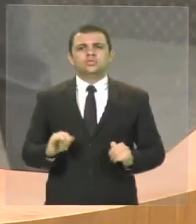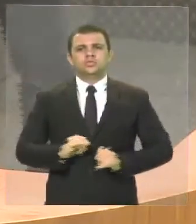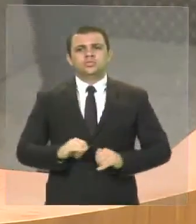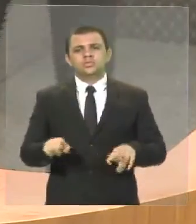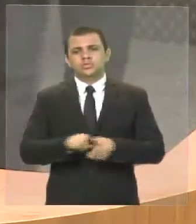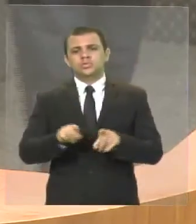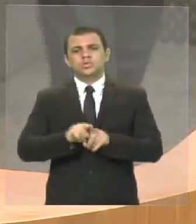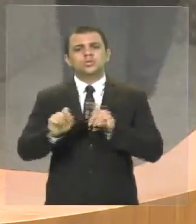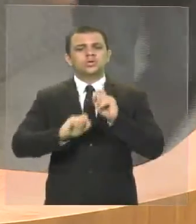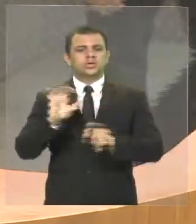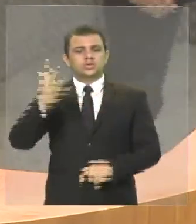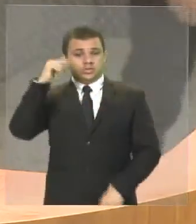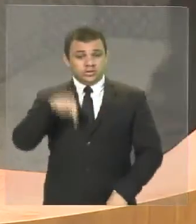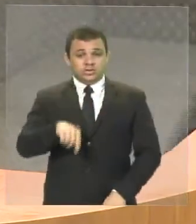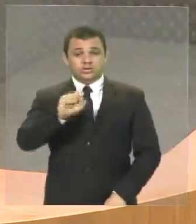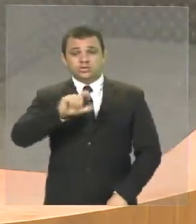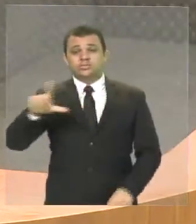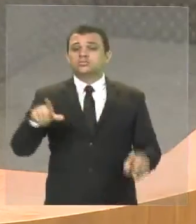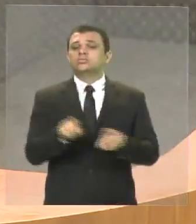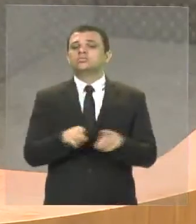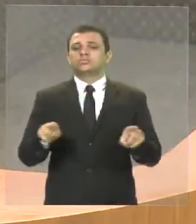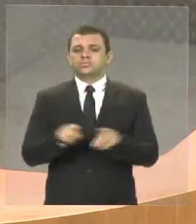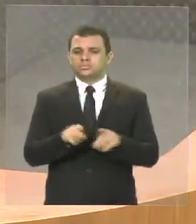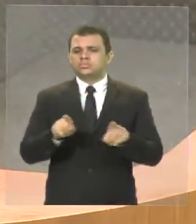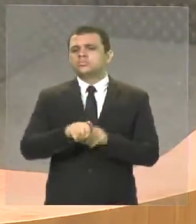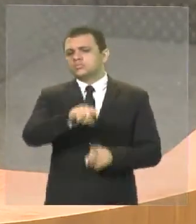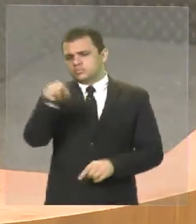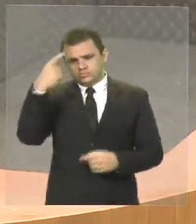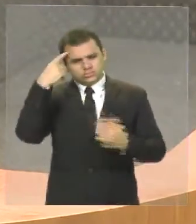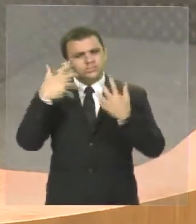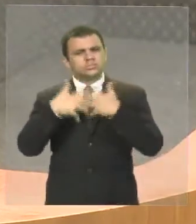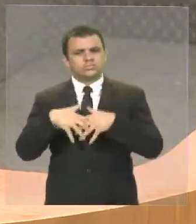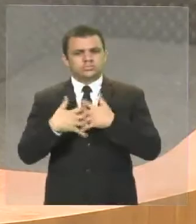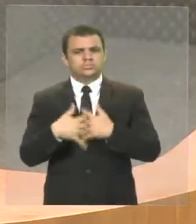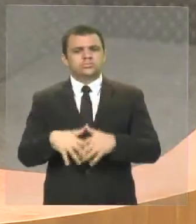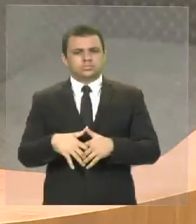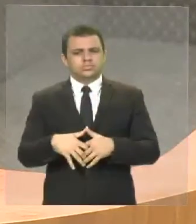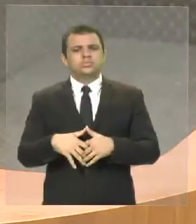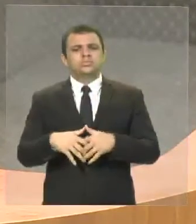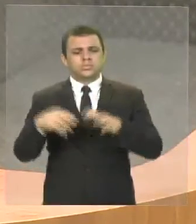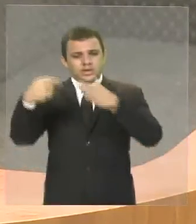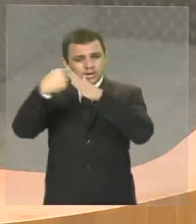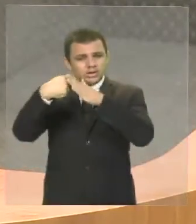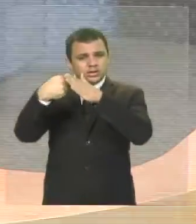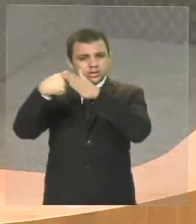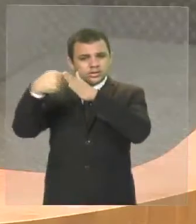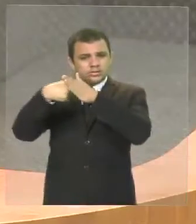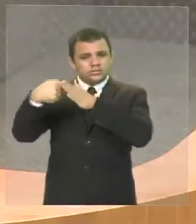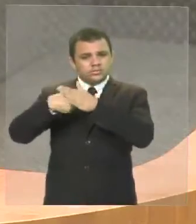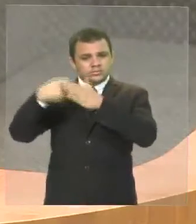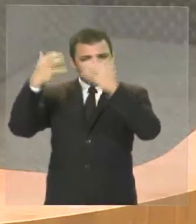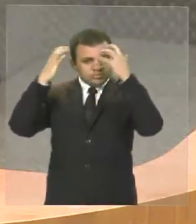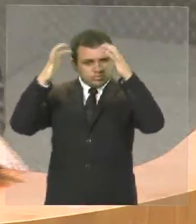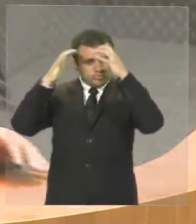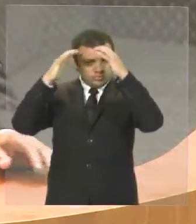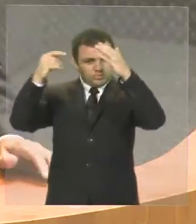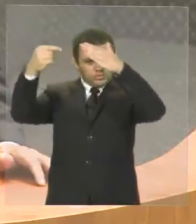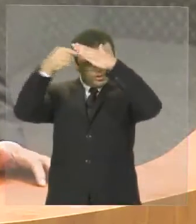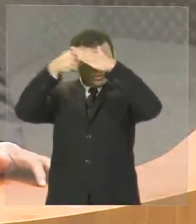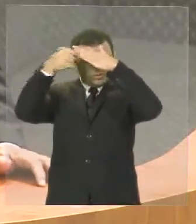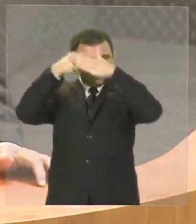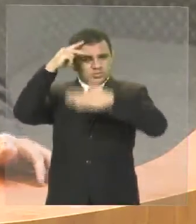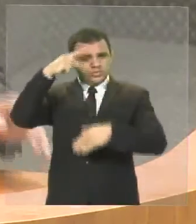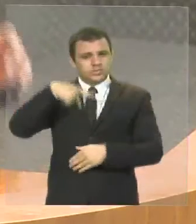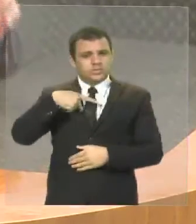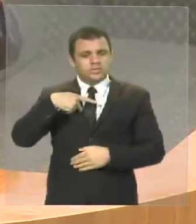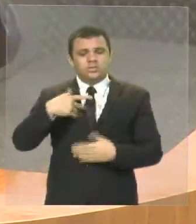aconteceu na própria capital, em São Luís. Que façamos um exame de consciência e que muitos estão